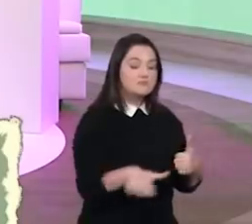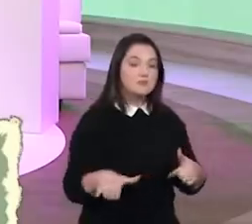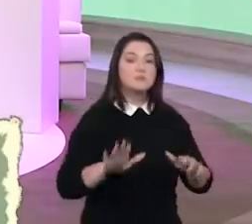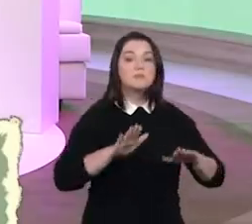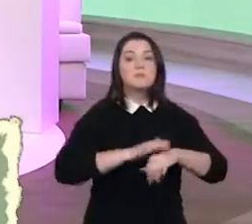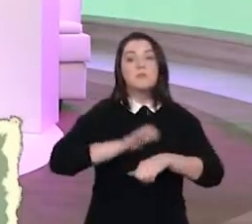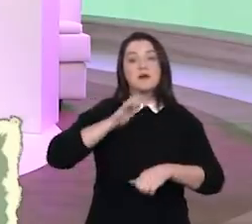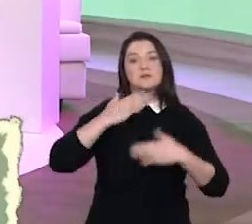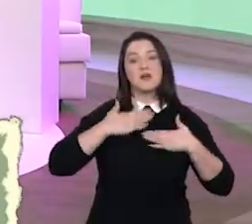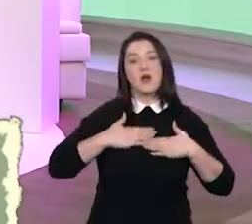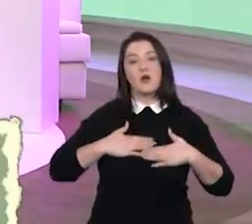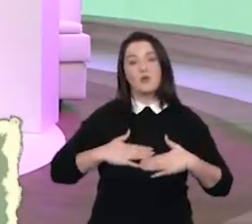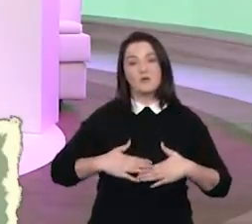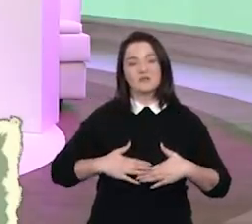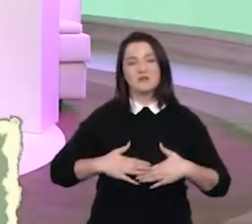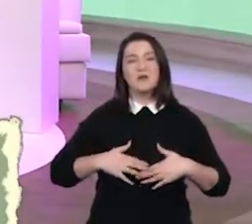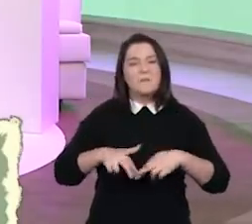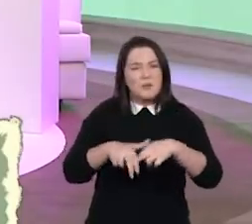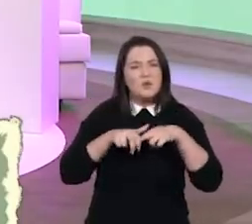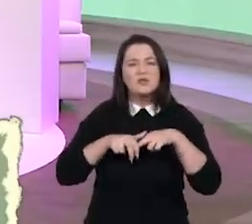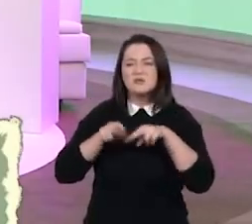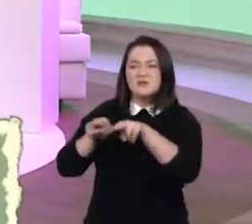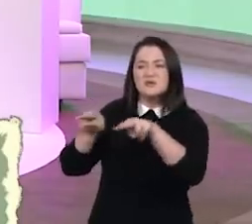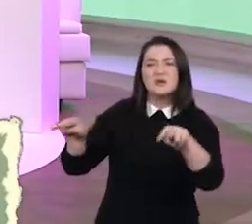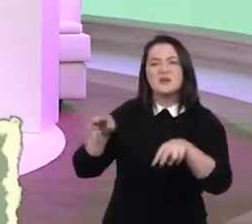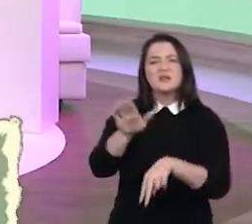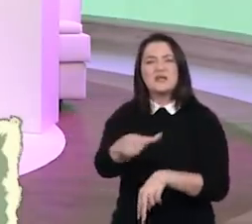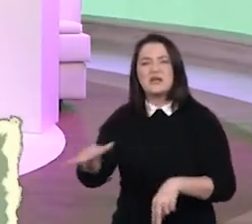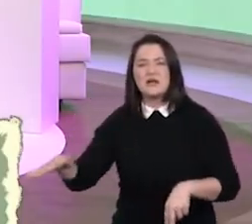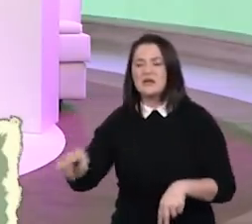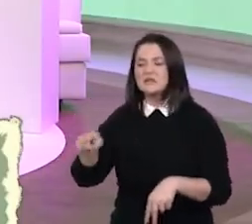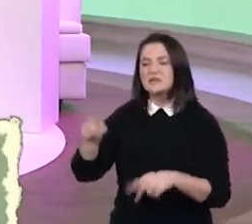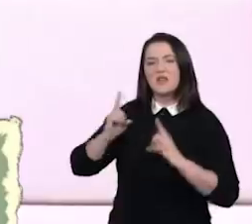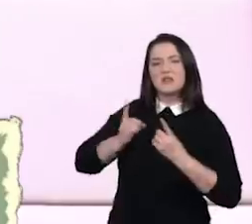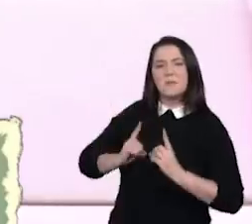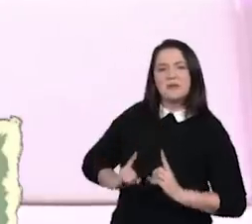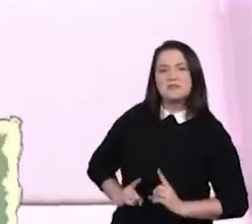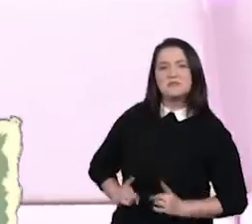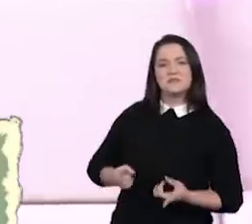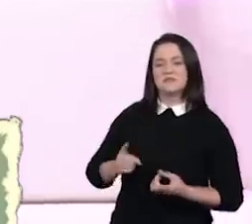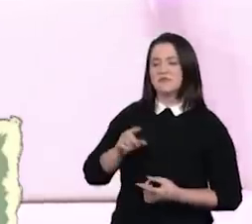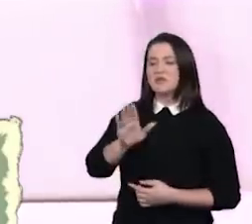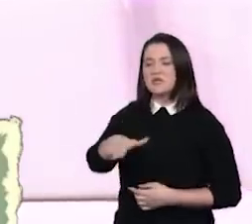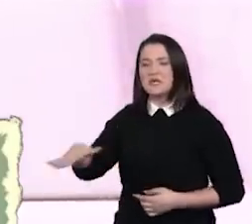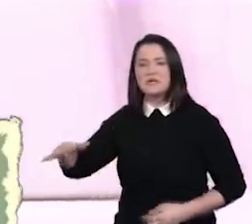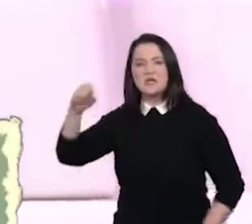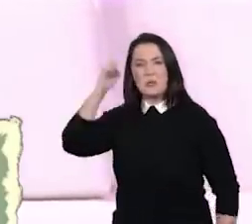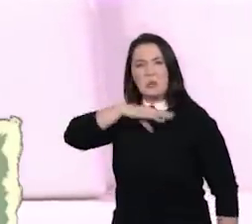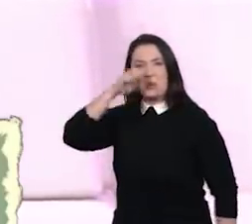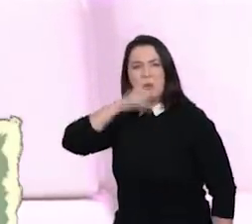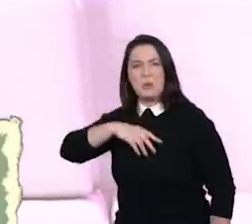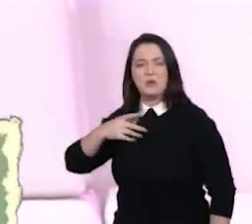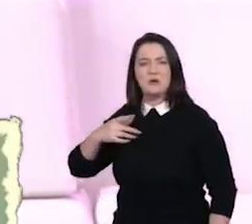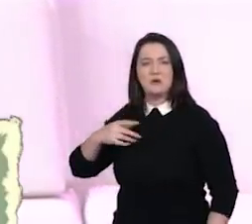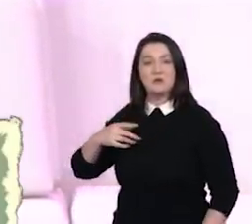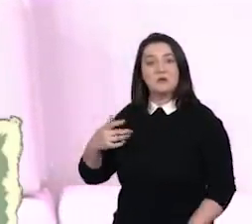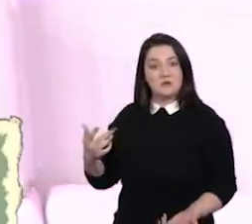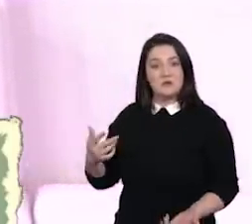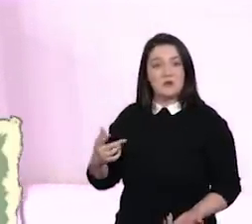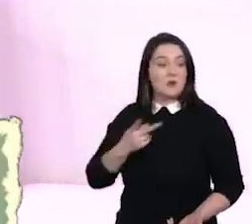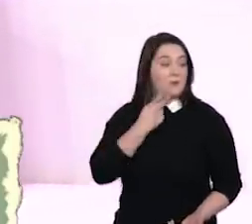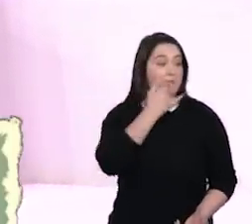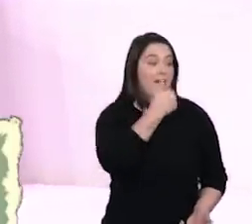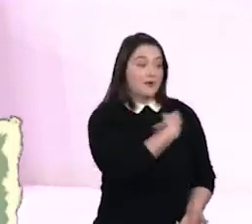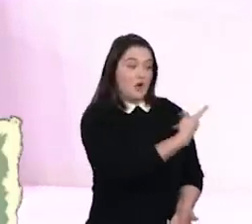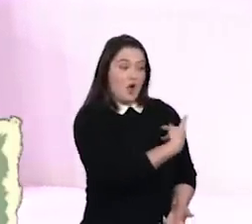estão depressivas por conta do relacionamento dos pais. E olha que estes pais podem até cuidar bem dessa criança, ok?